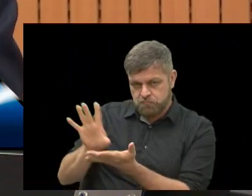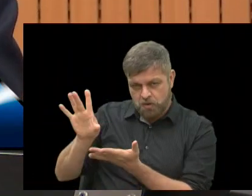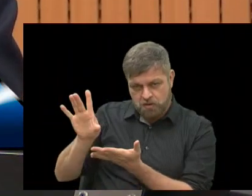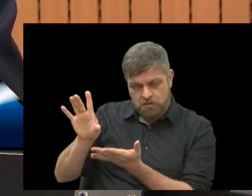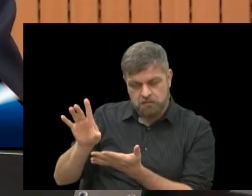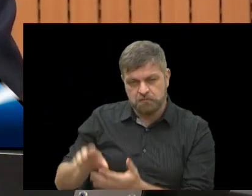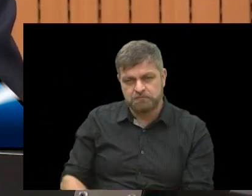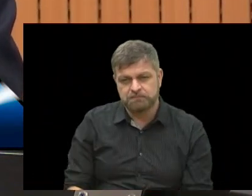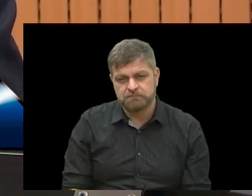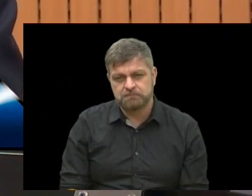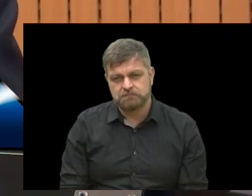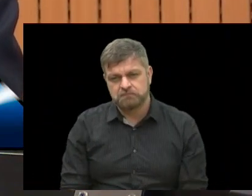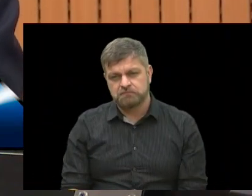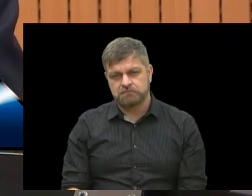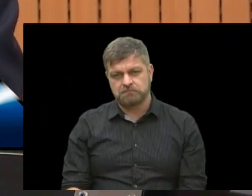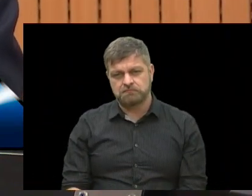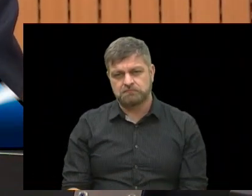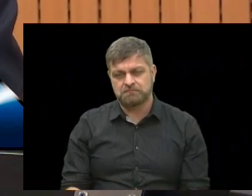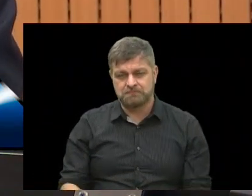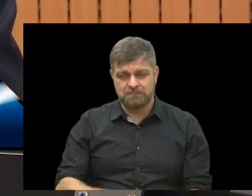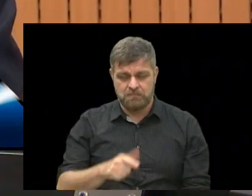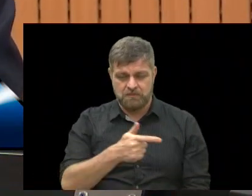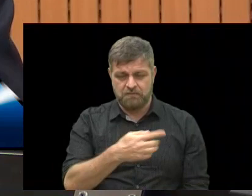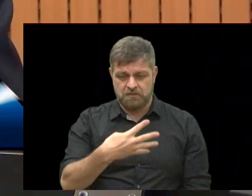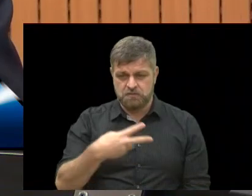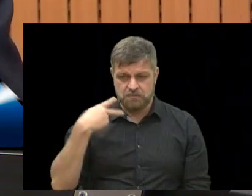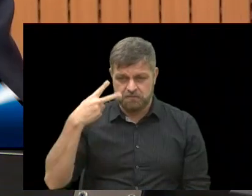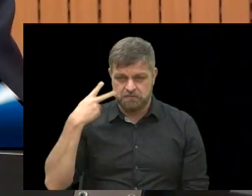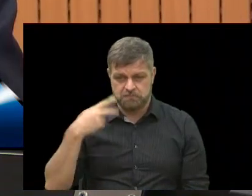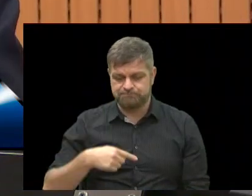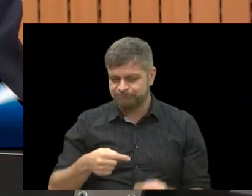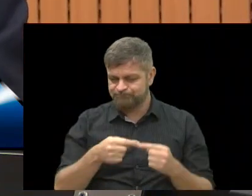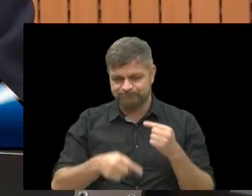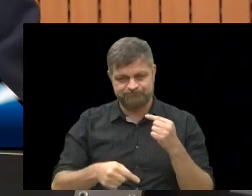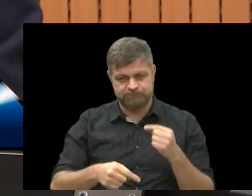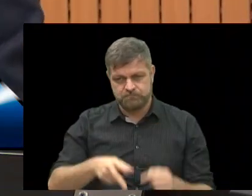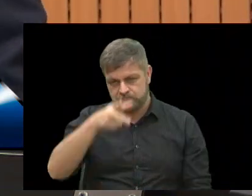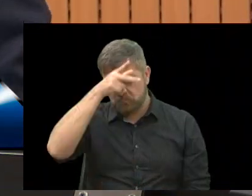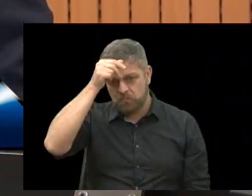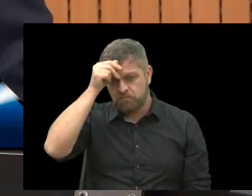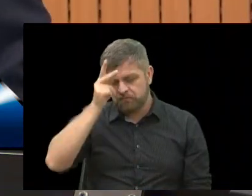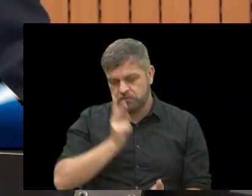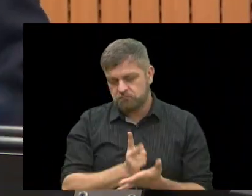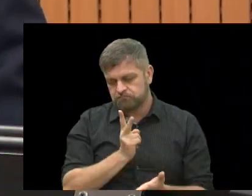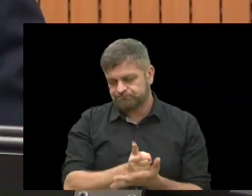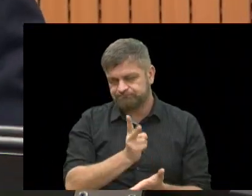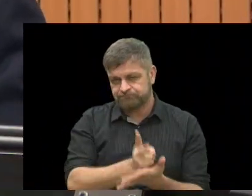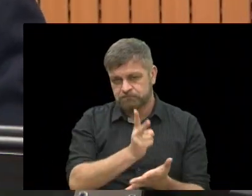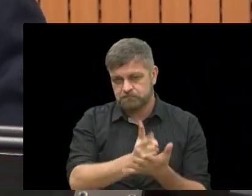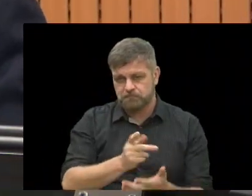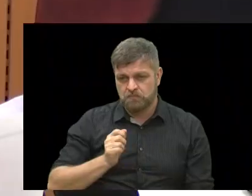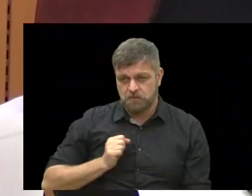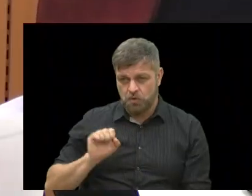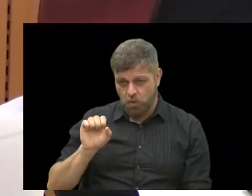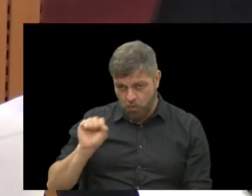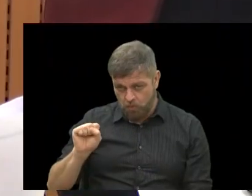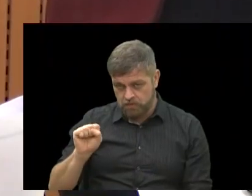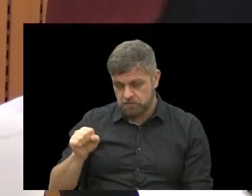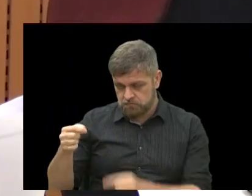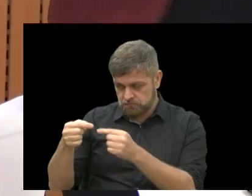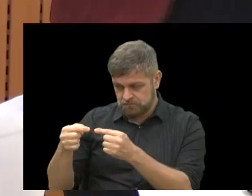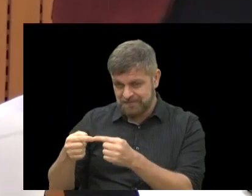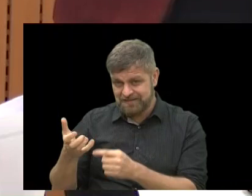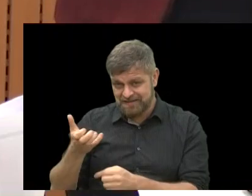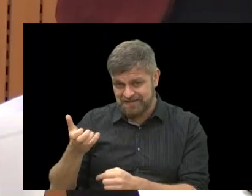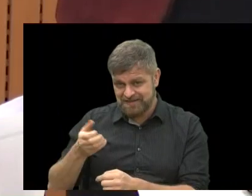política administrativa apreciada e 24 vereadores contrários. Com 8 votos favoráveis e 24